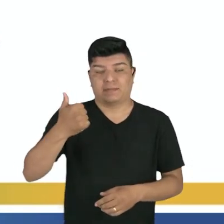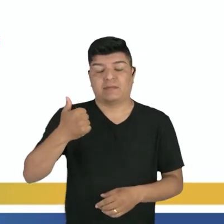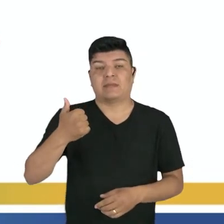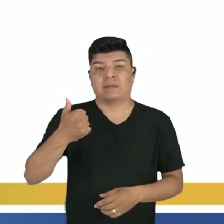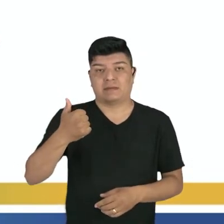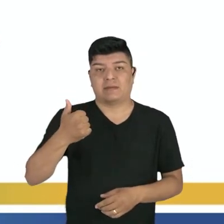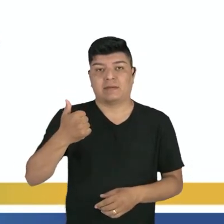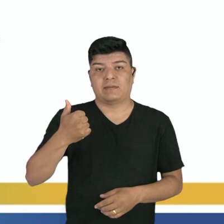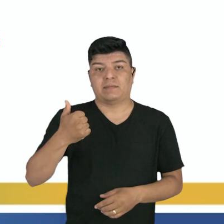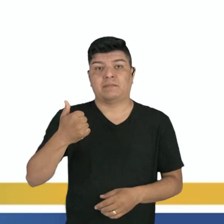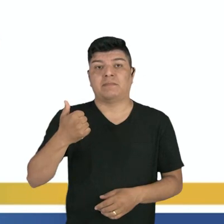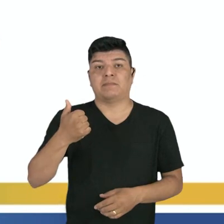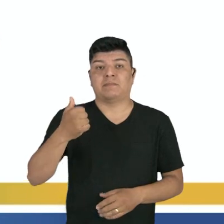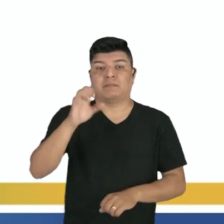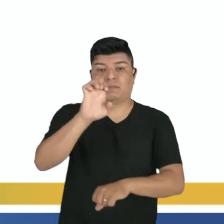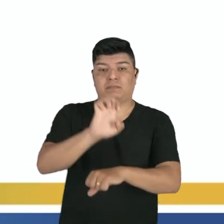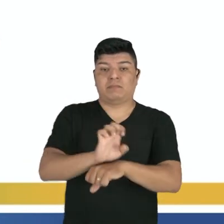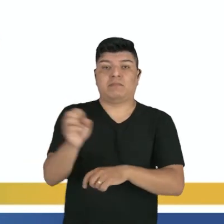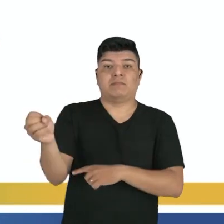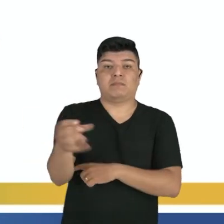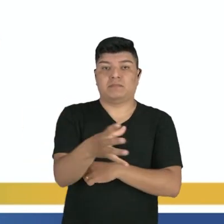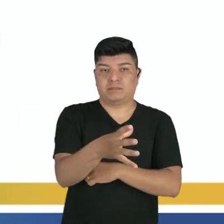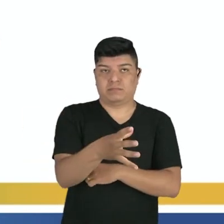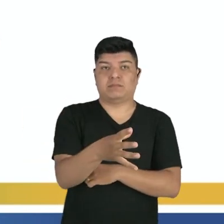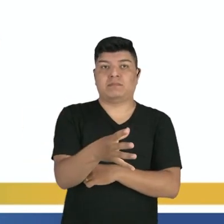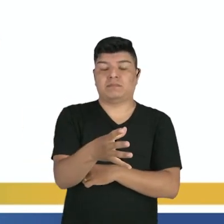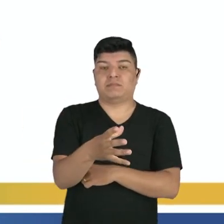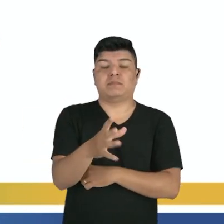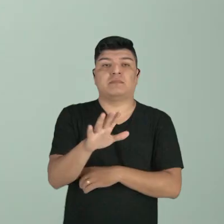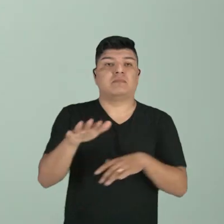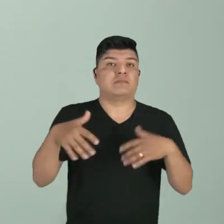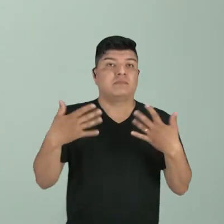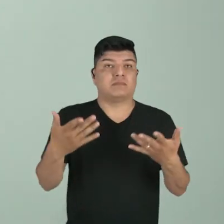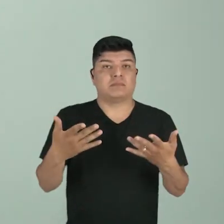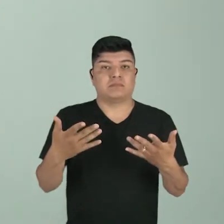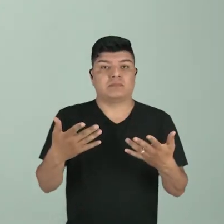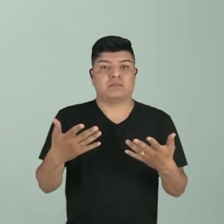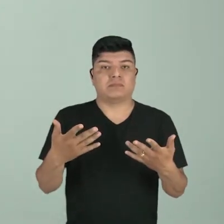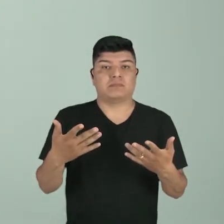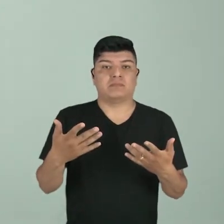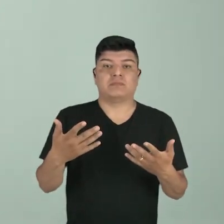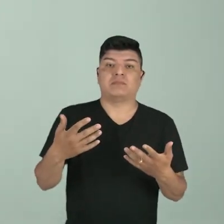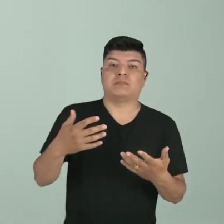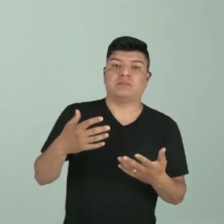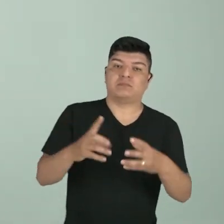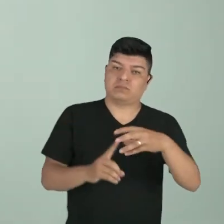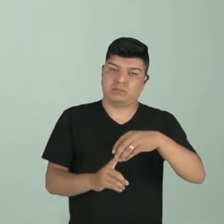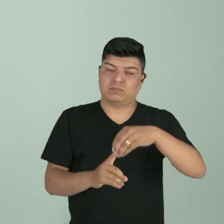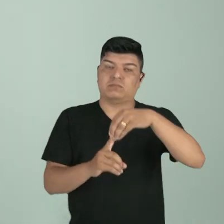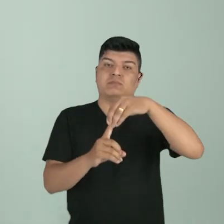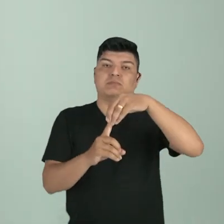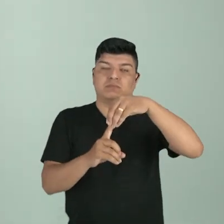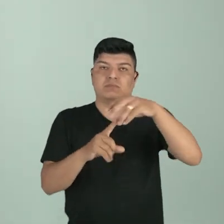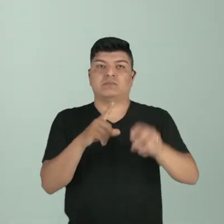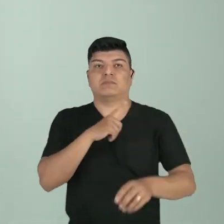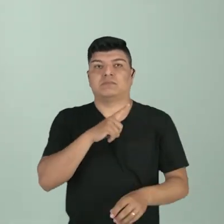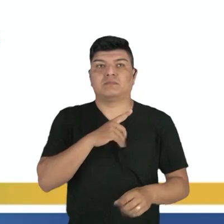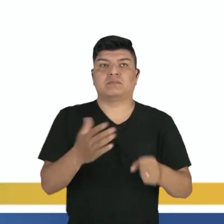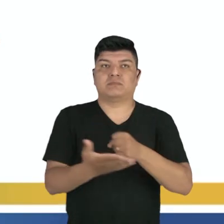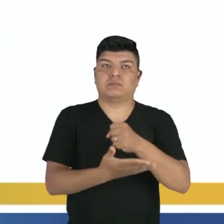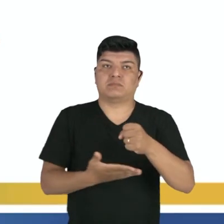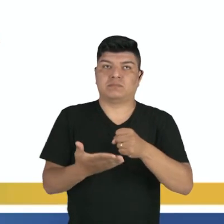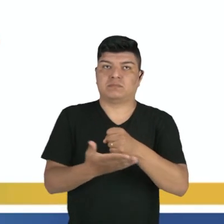a primeira configuração do Estado moderno deu-se em torno de monarquias absolutistas. Com